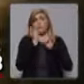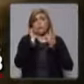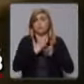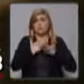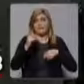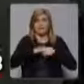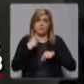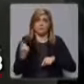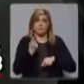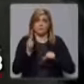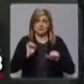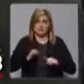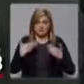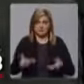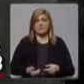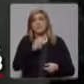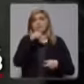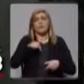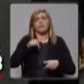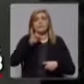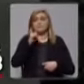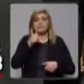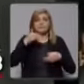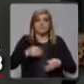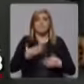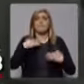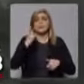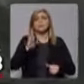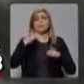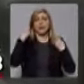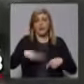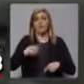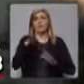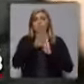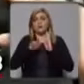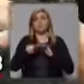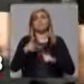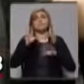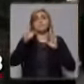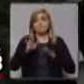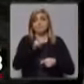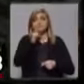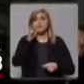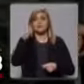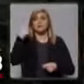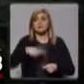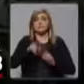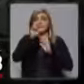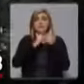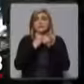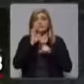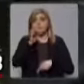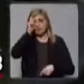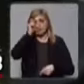un certain temps. Sem decisão hoje, mas partindo de um princípio. Há um programa que deve ser cumprido, compromissos e regras a